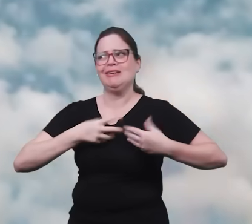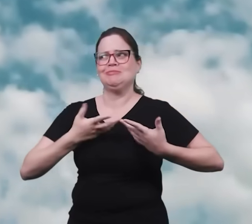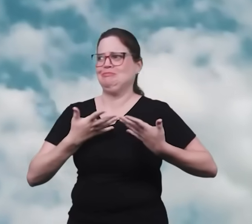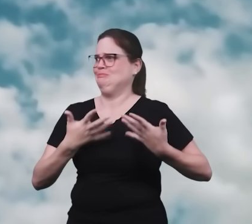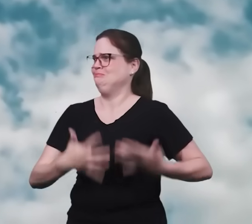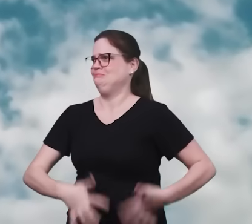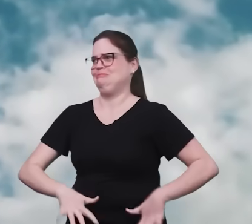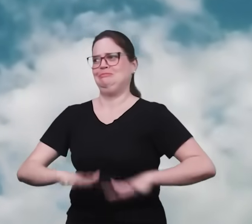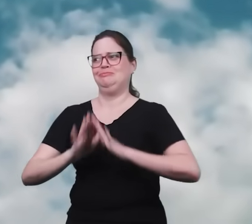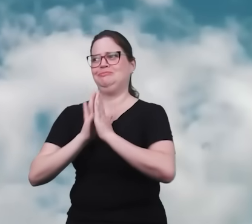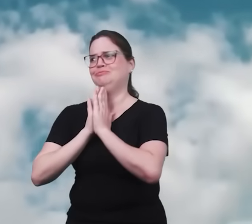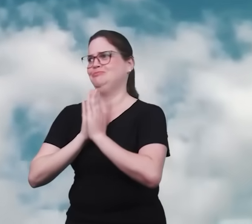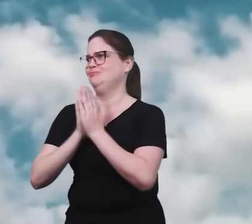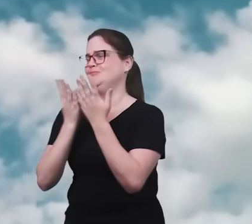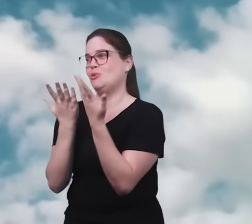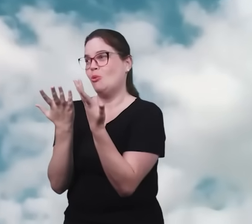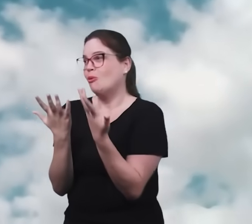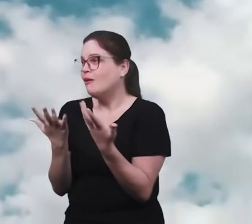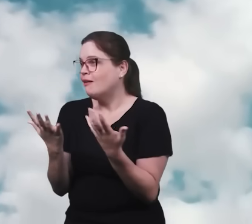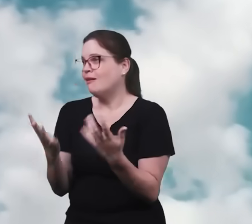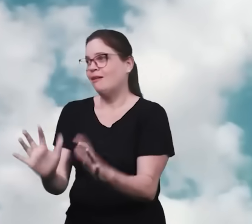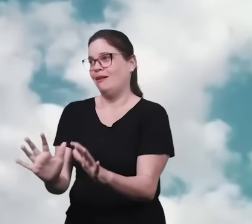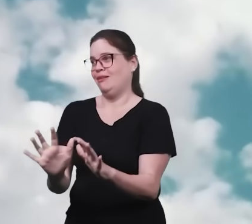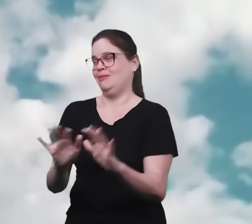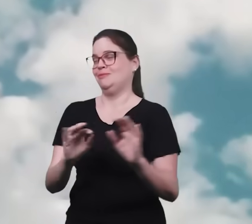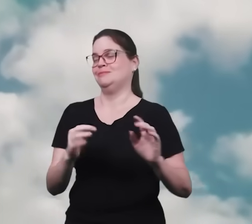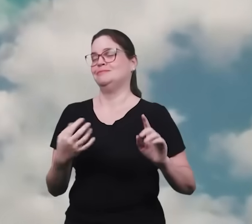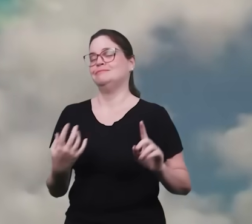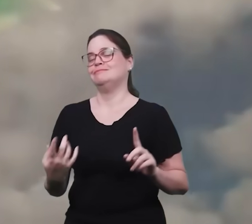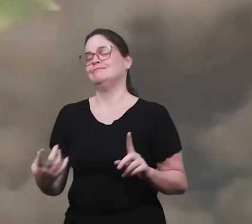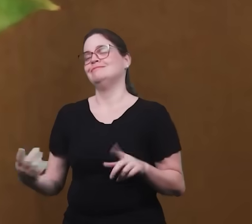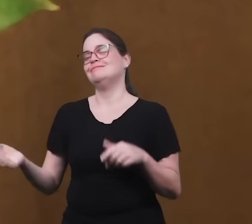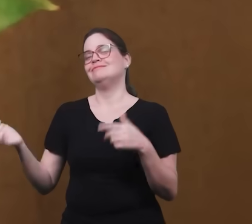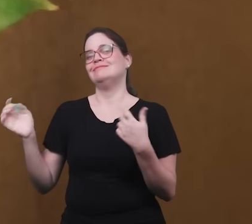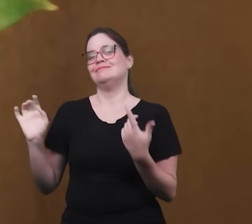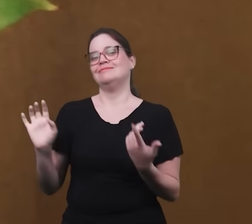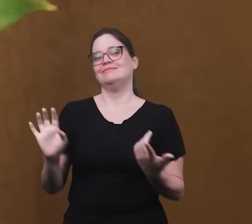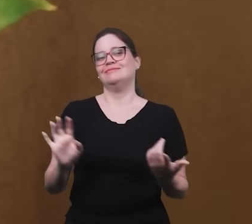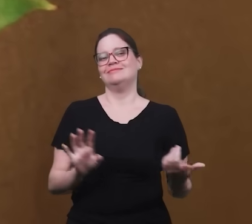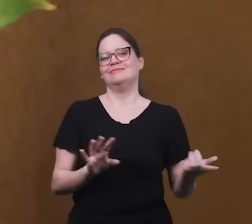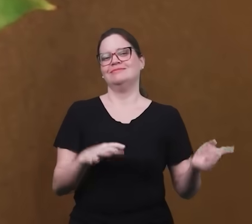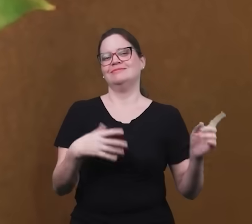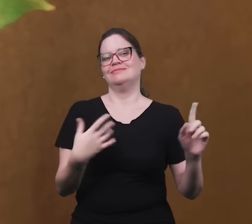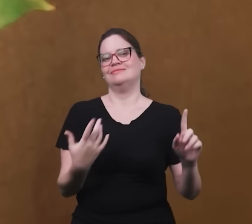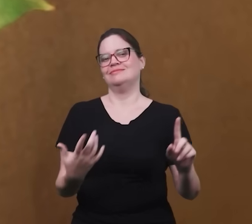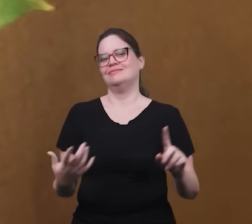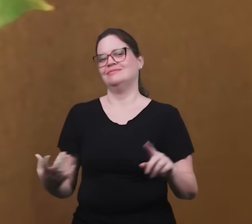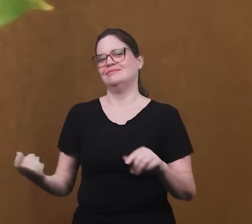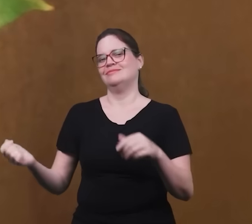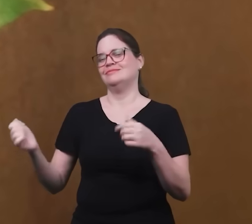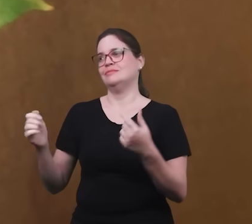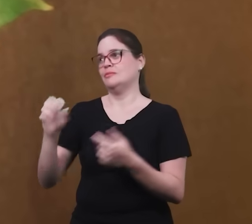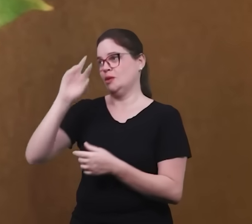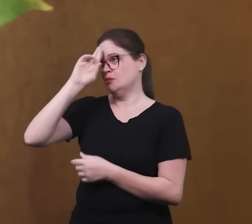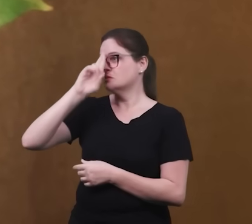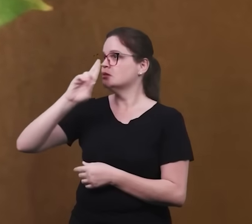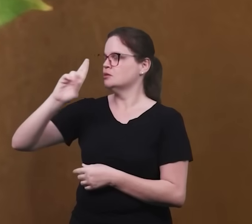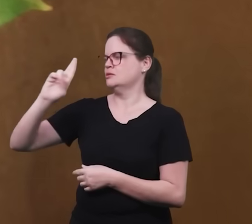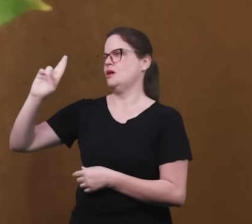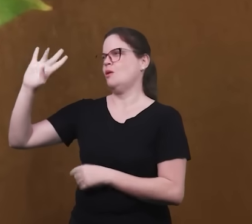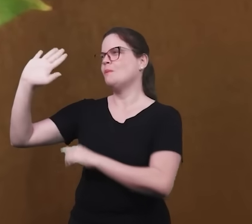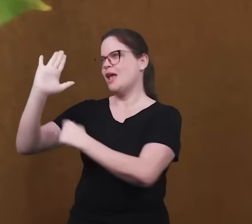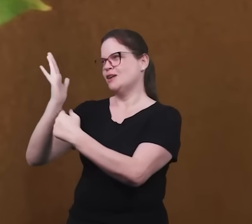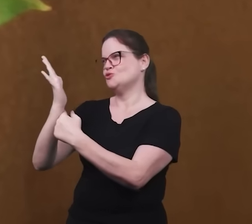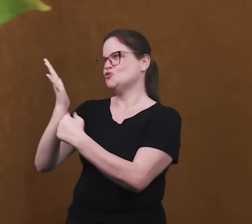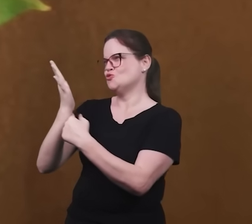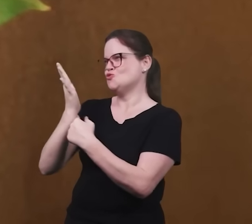não quero falhar. Permite que eu fale